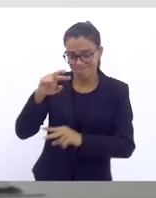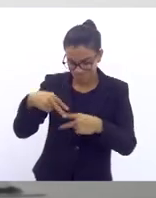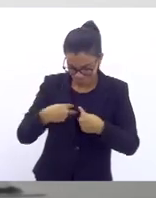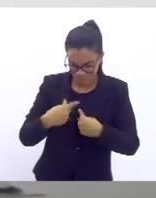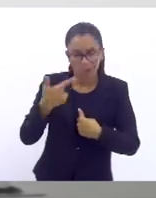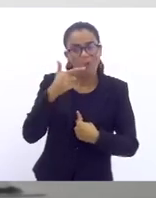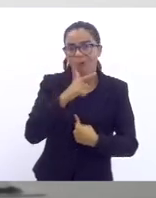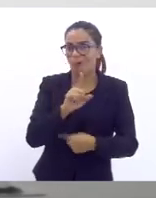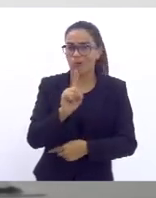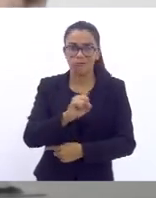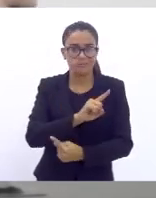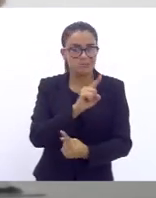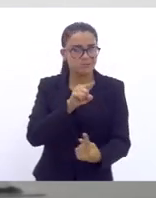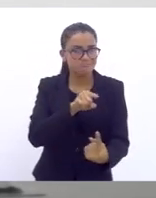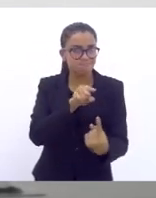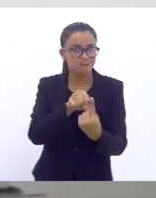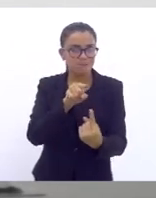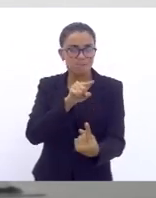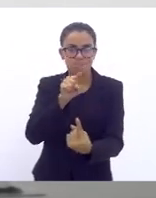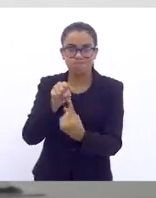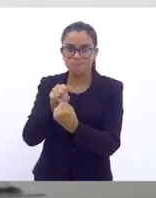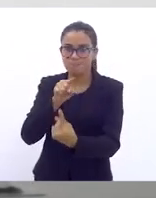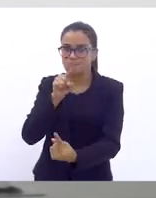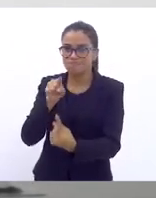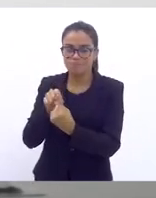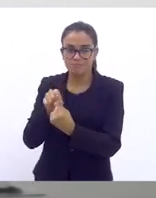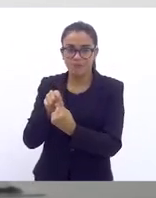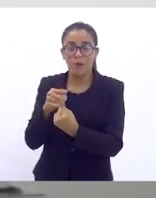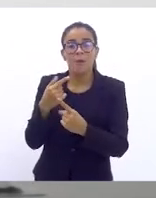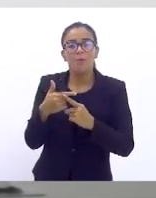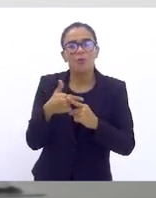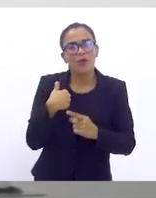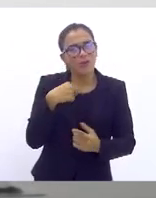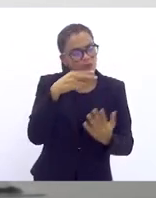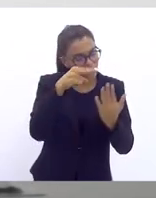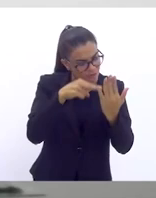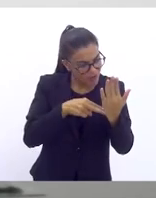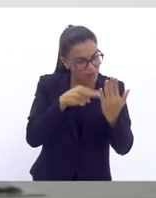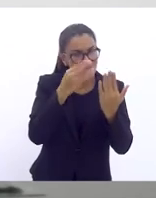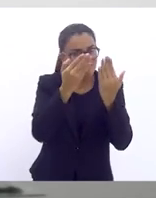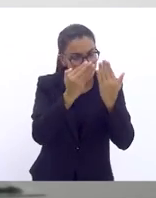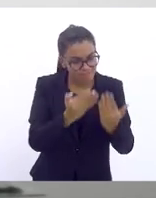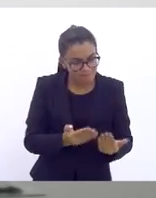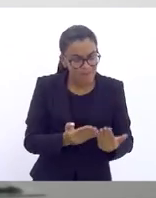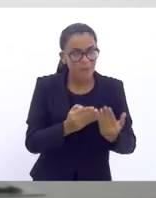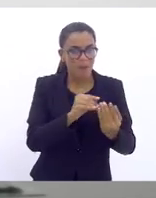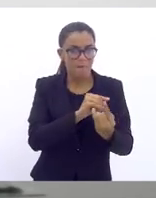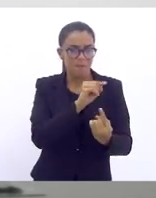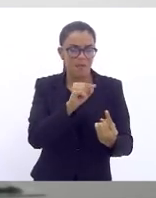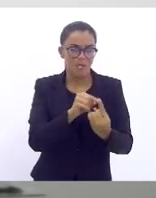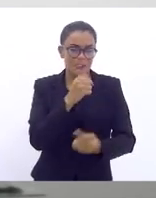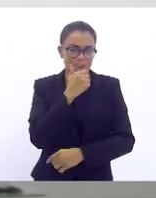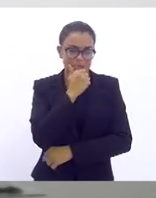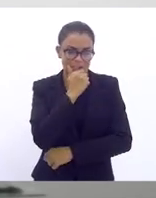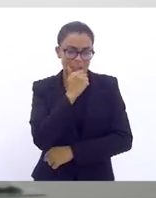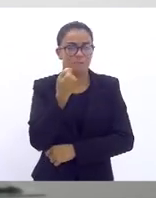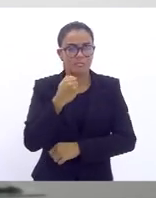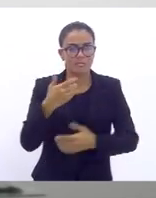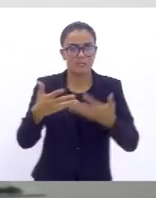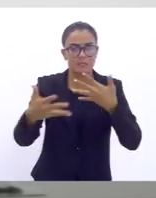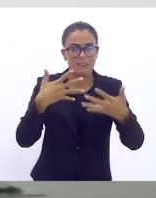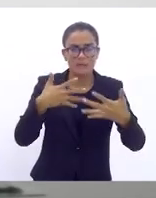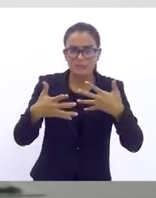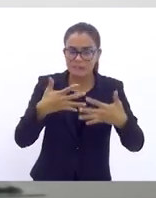não consigo atingir tudo que eu que eu porque eu tô revendo a meta e quando eu faço uma revisão de metas eu preciso ser transparente